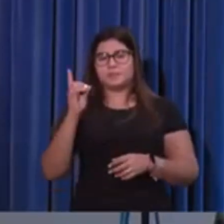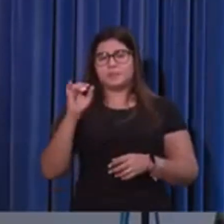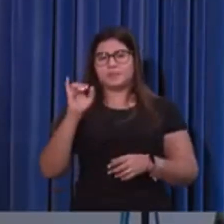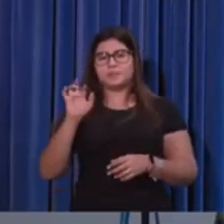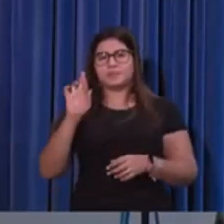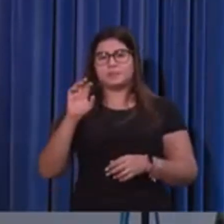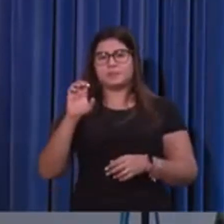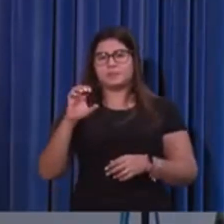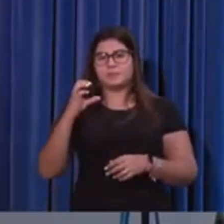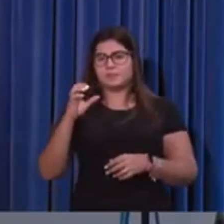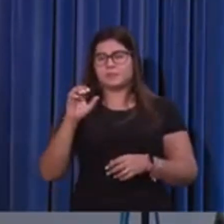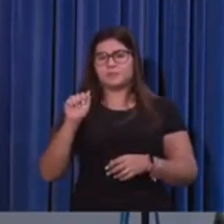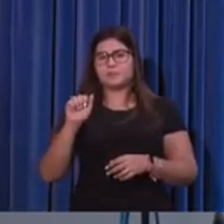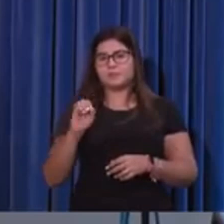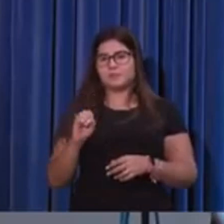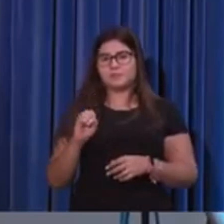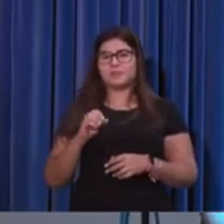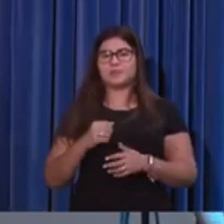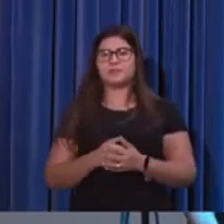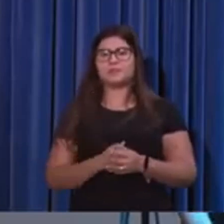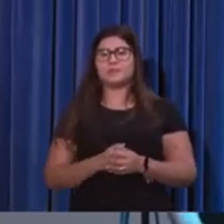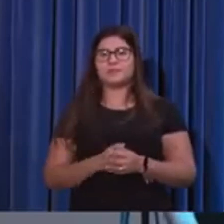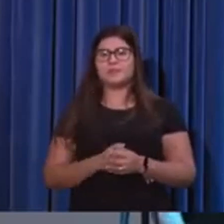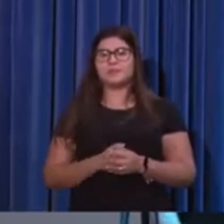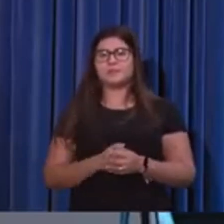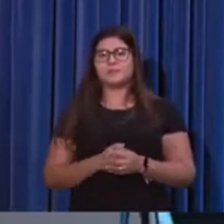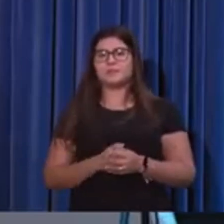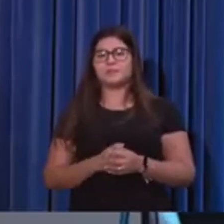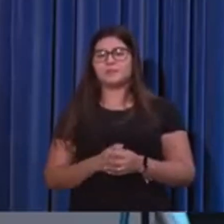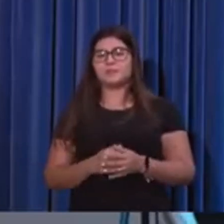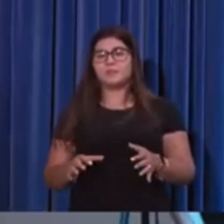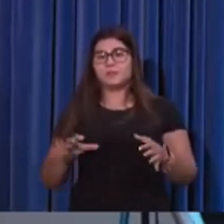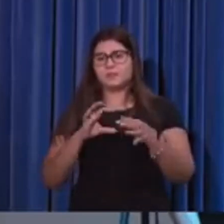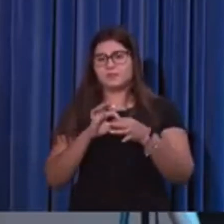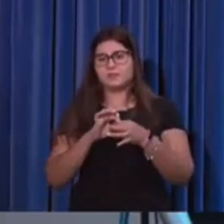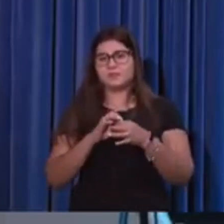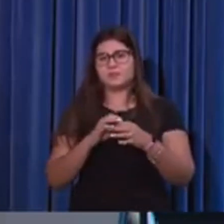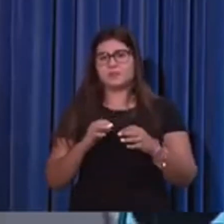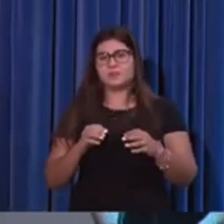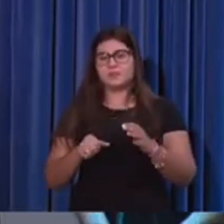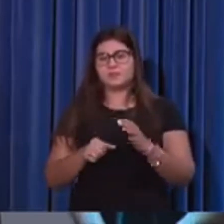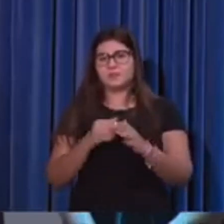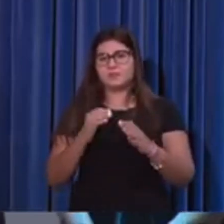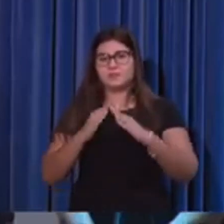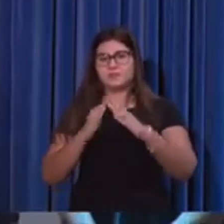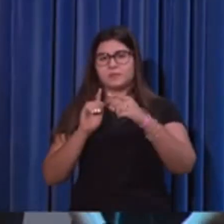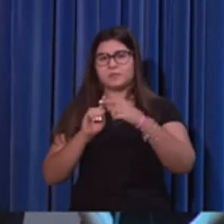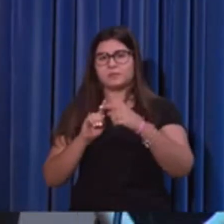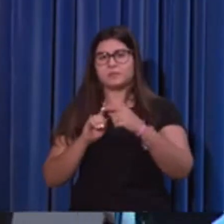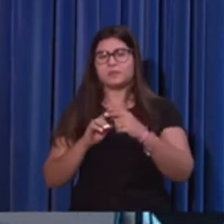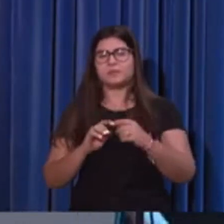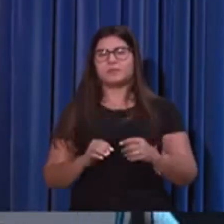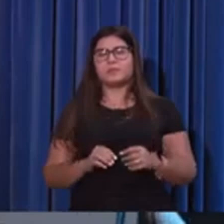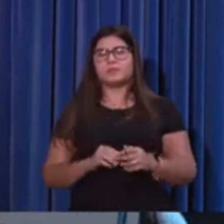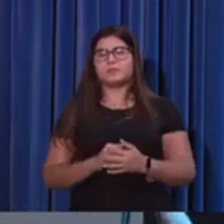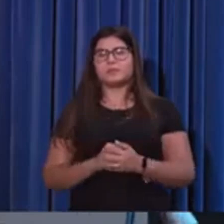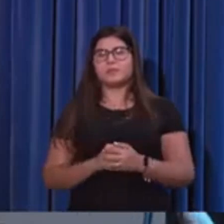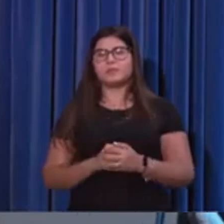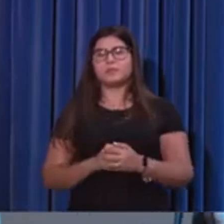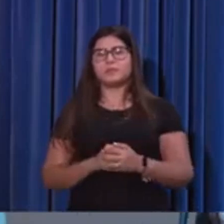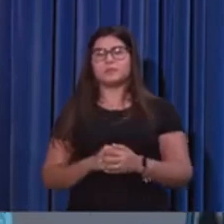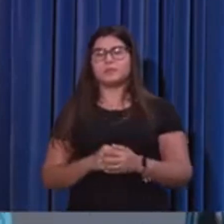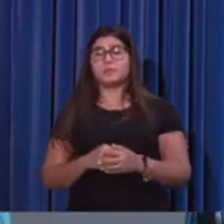e nessa parceria entre a Primeira Igreja Batista e a Unifil, Colégio Londrinense. E nós